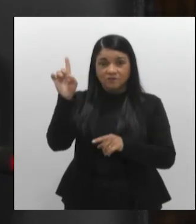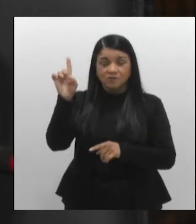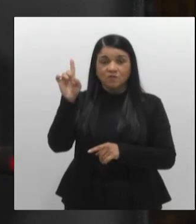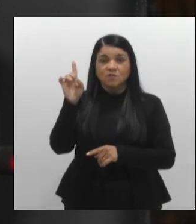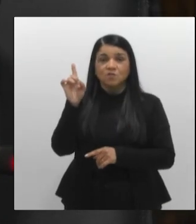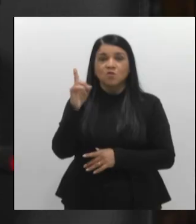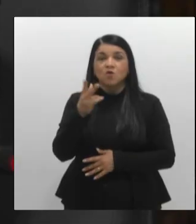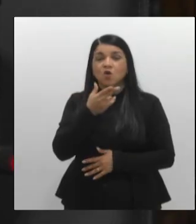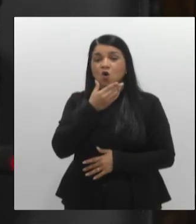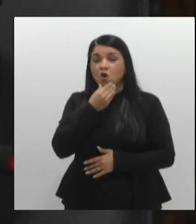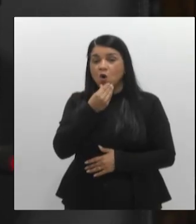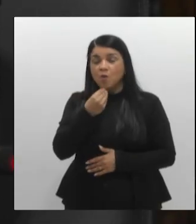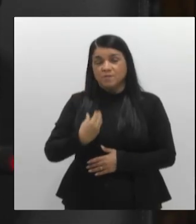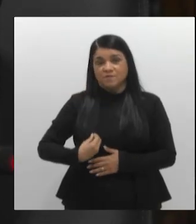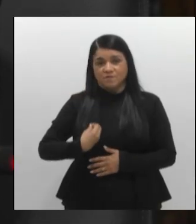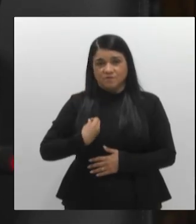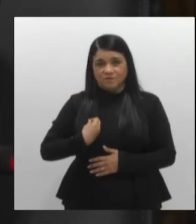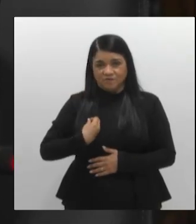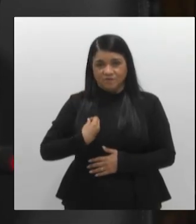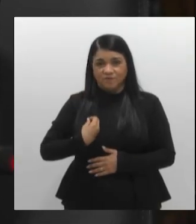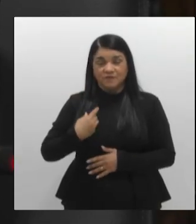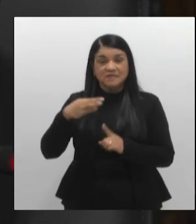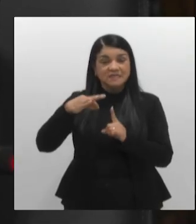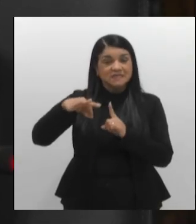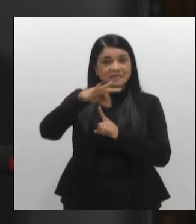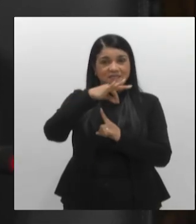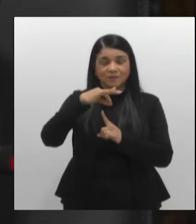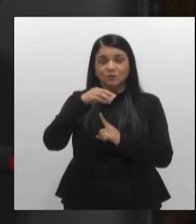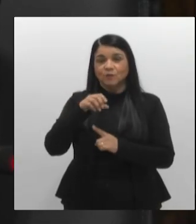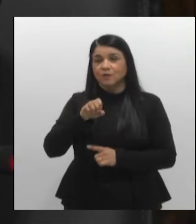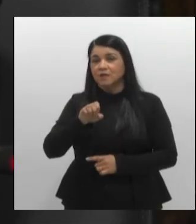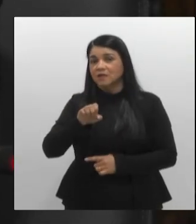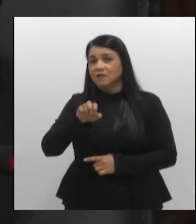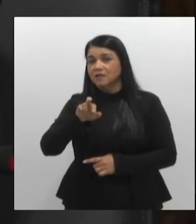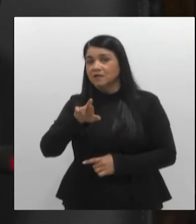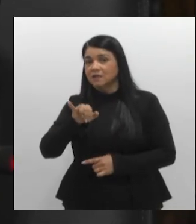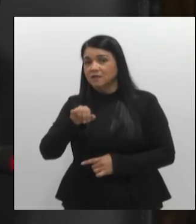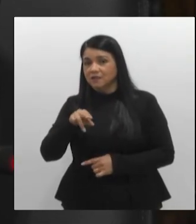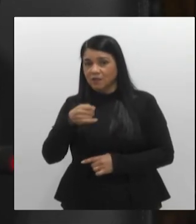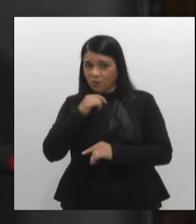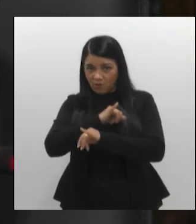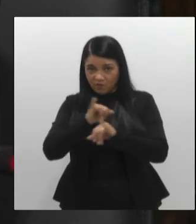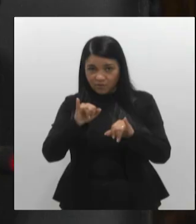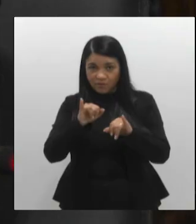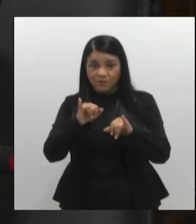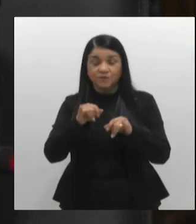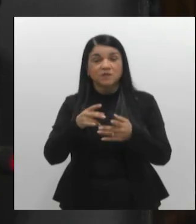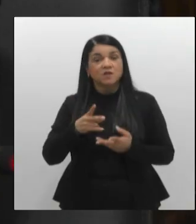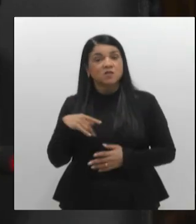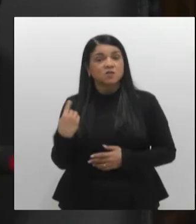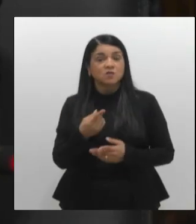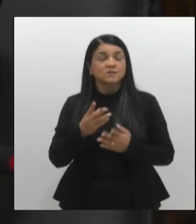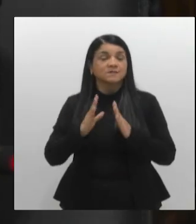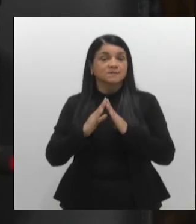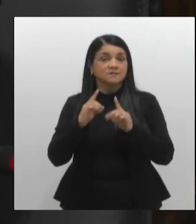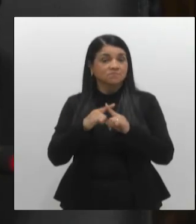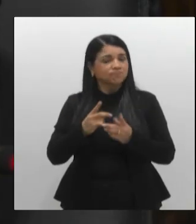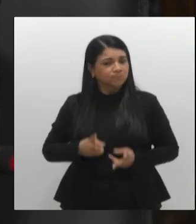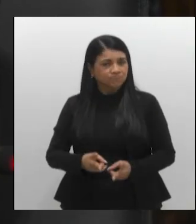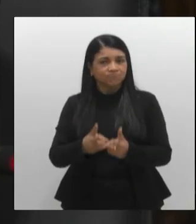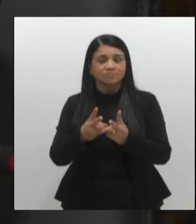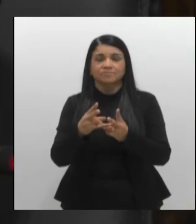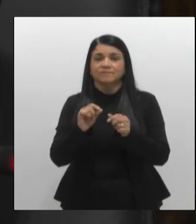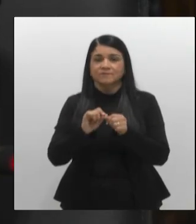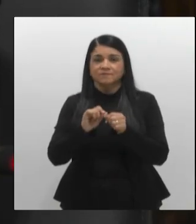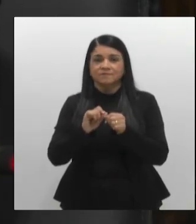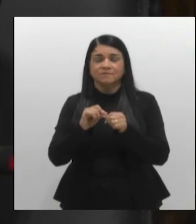homem vivo, dizia Santo Irineu. E é isso que a nossa igreja deseja continuar fazendo nessa grande cidade